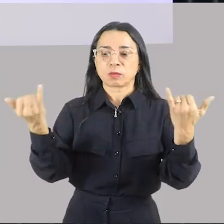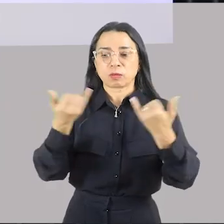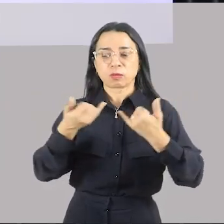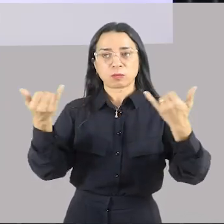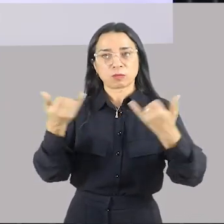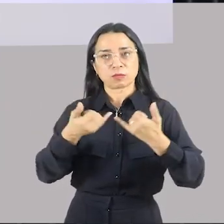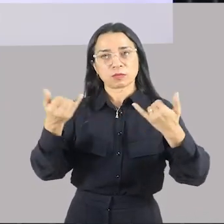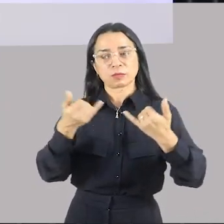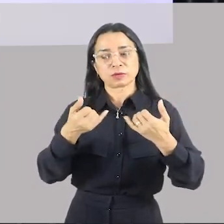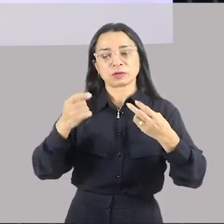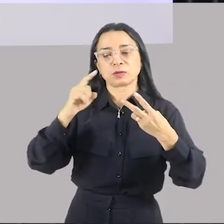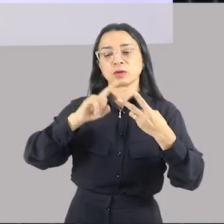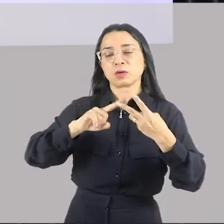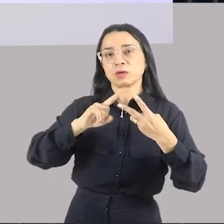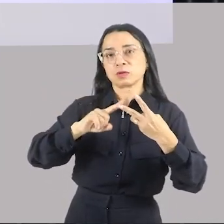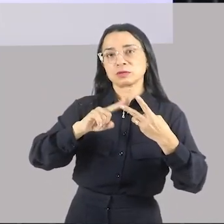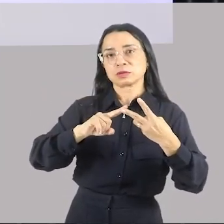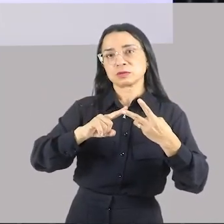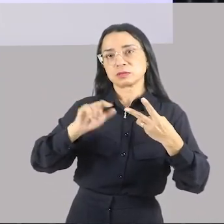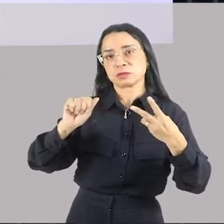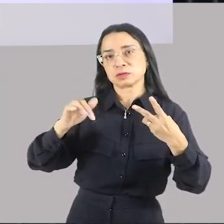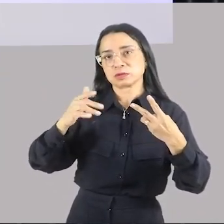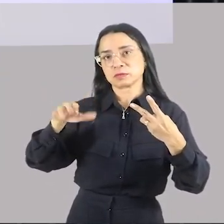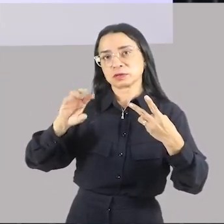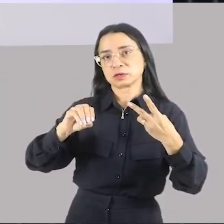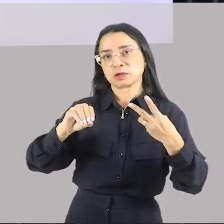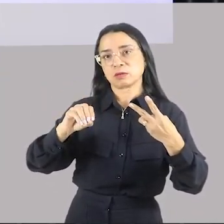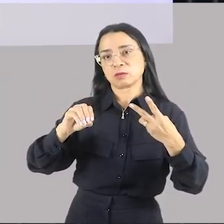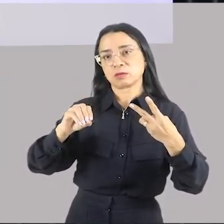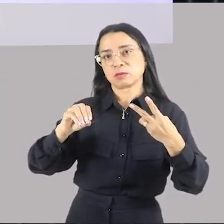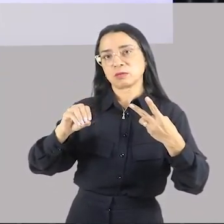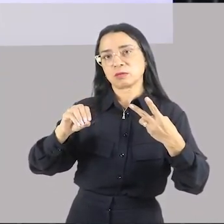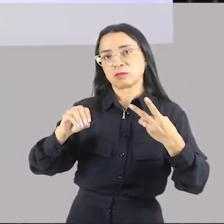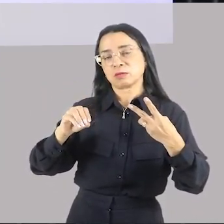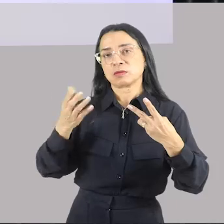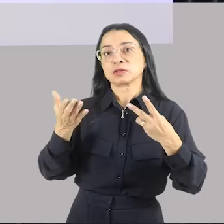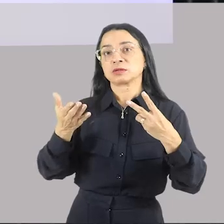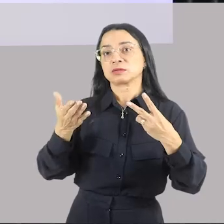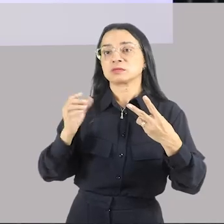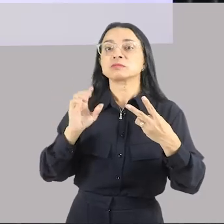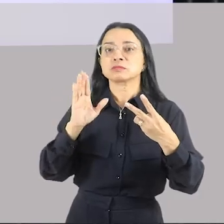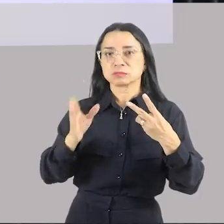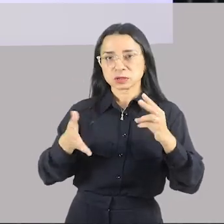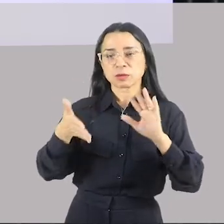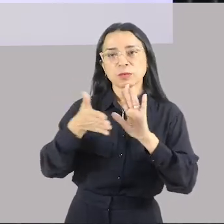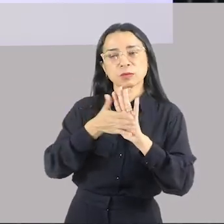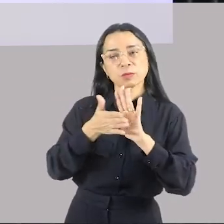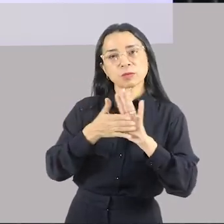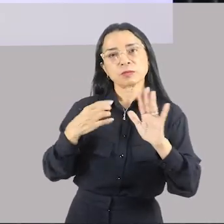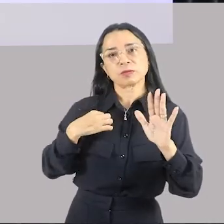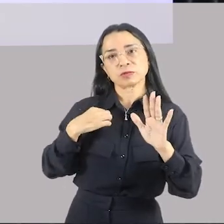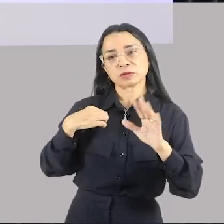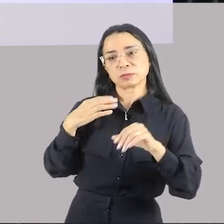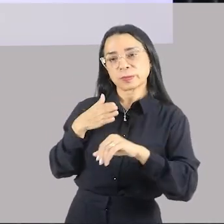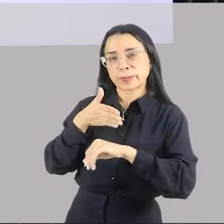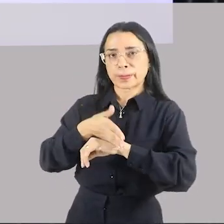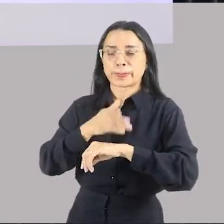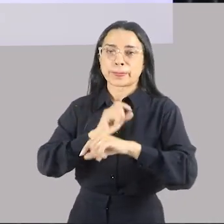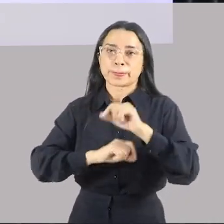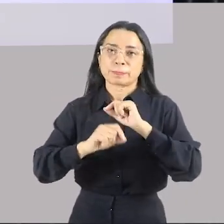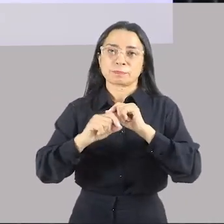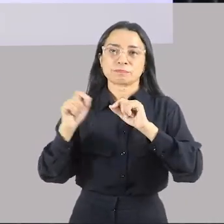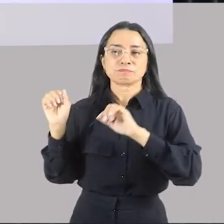informações. Segundo nível, a ativação, é quando você já se propõe voluntariamente a participar